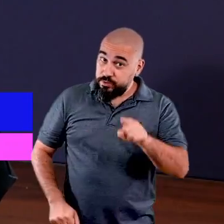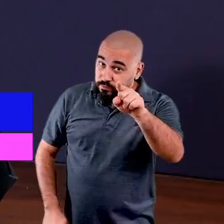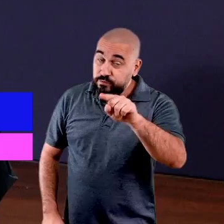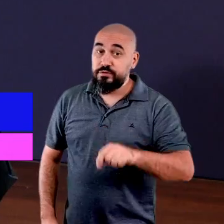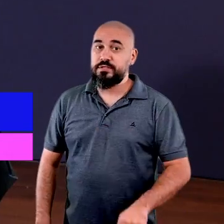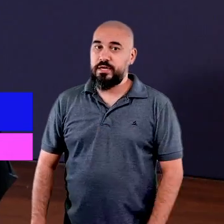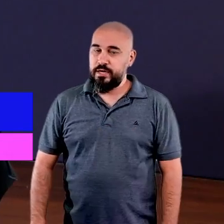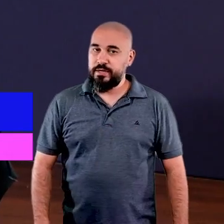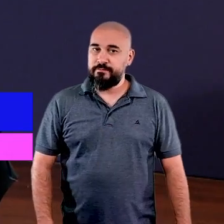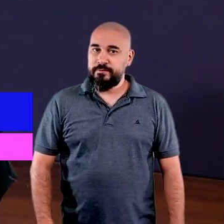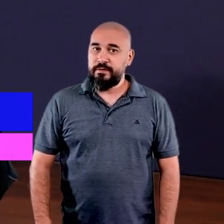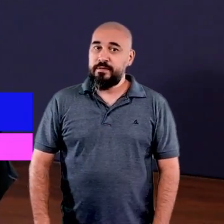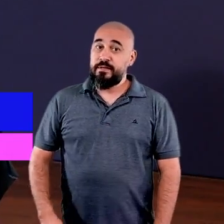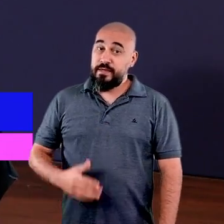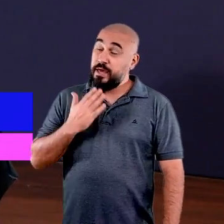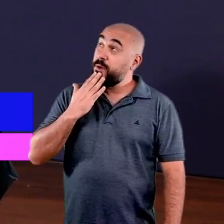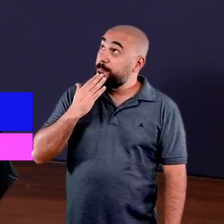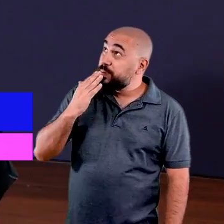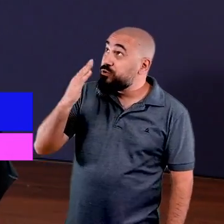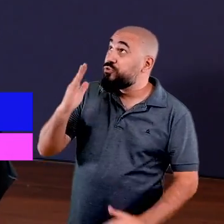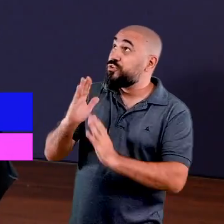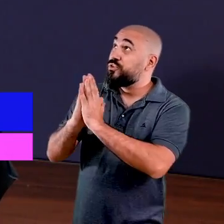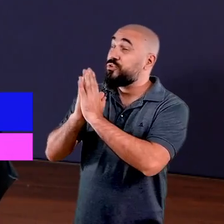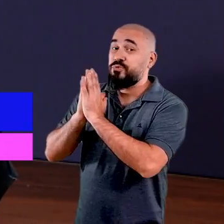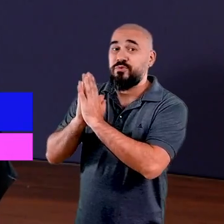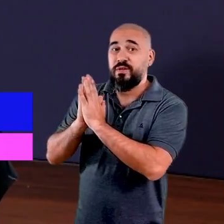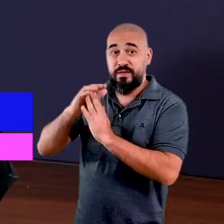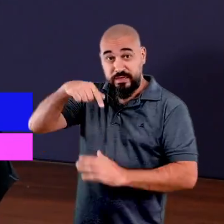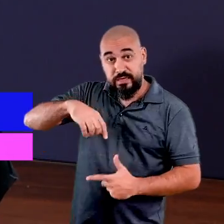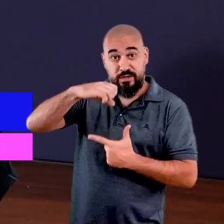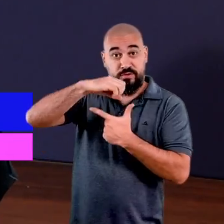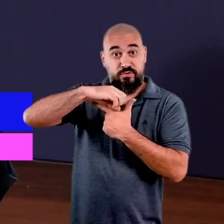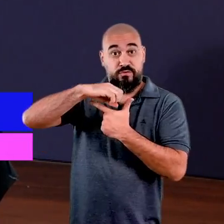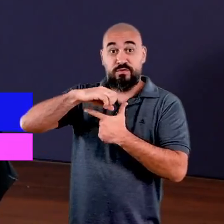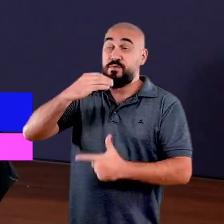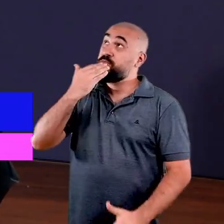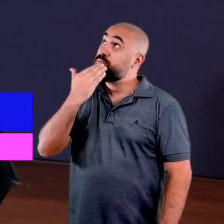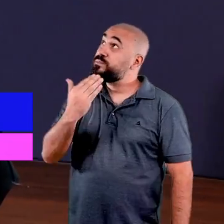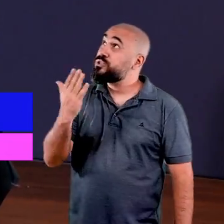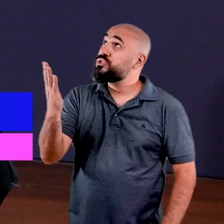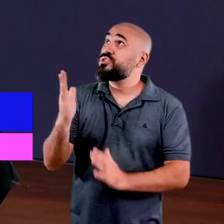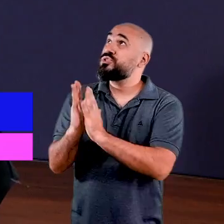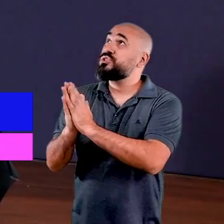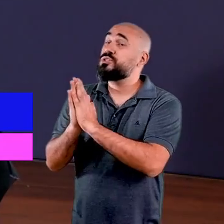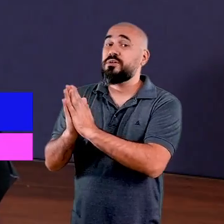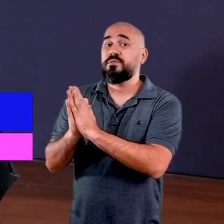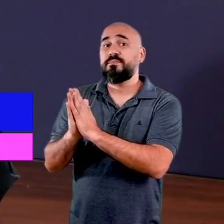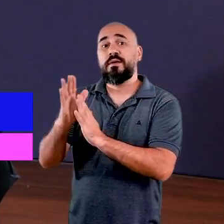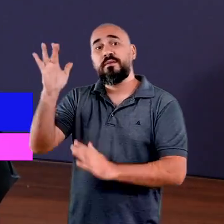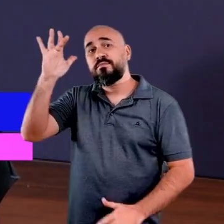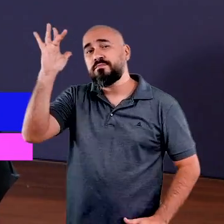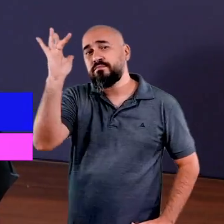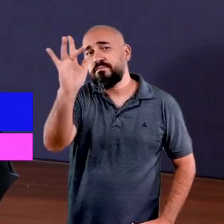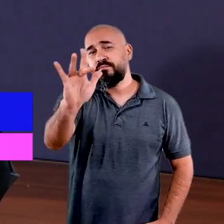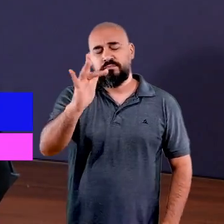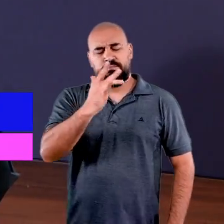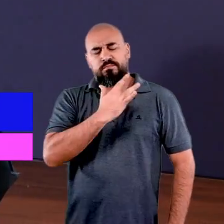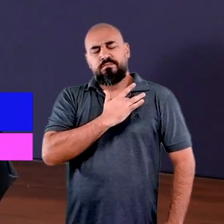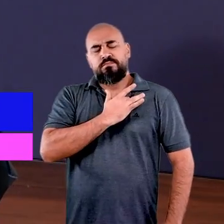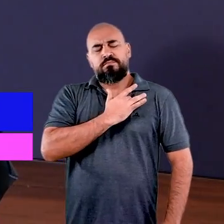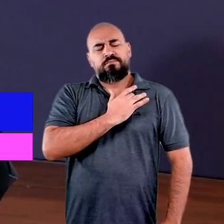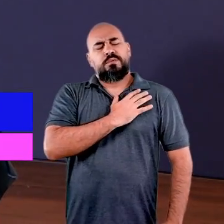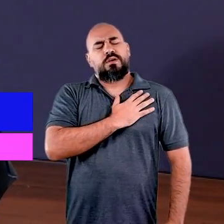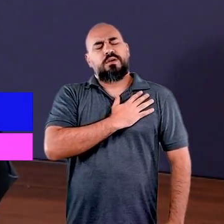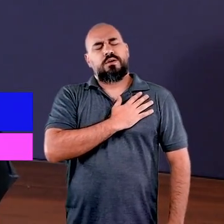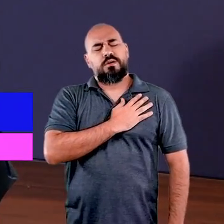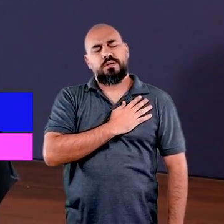contigo, porque eu estou pedindo para Ele, desde aqui, da Novo Tempo, para que Ele toque no seu coração aonde você está.